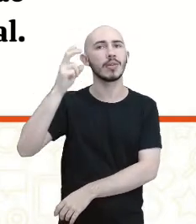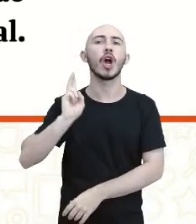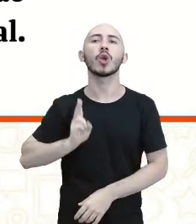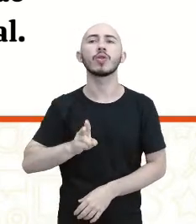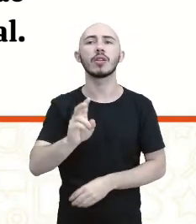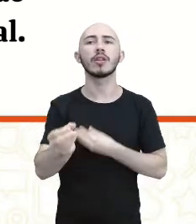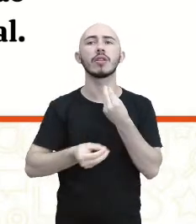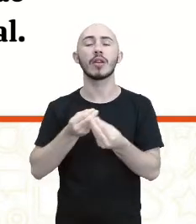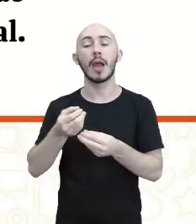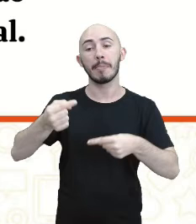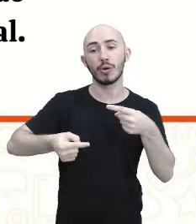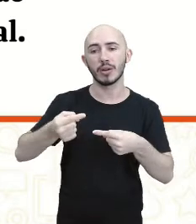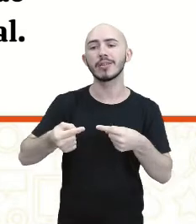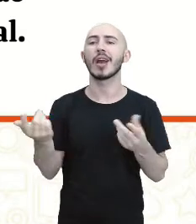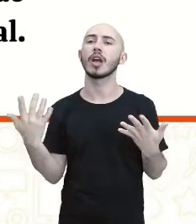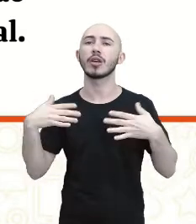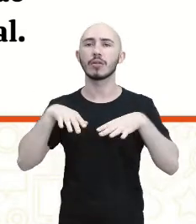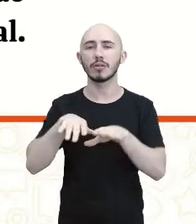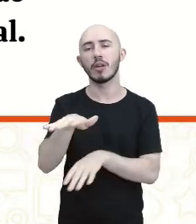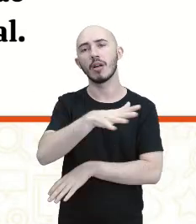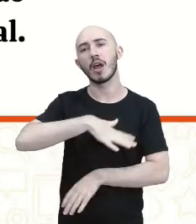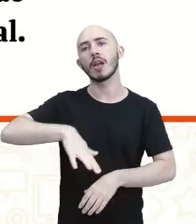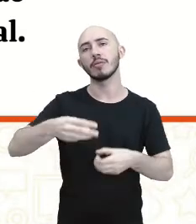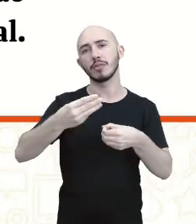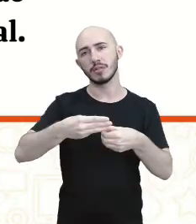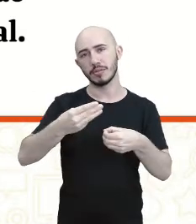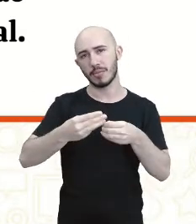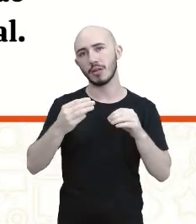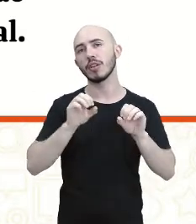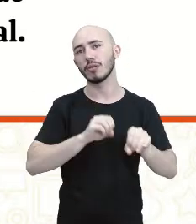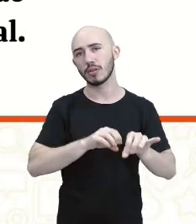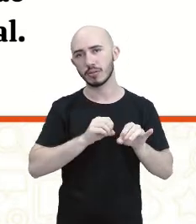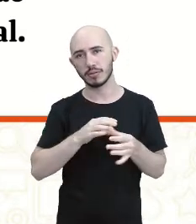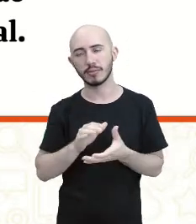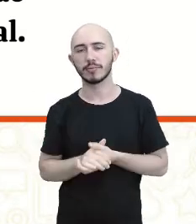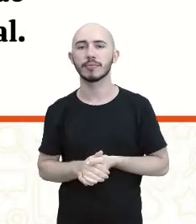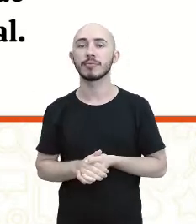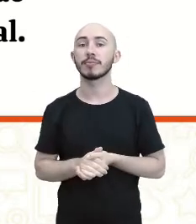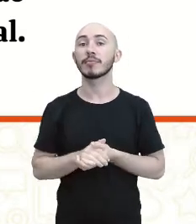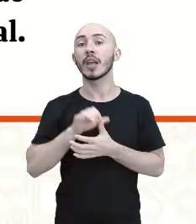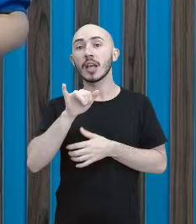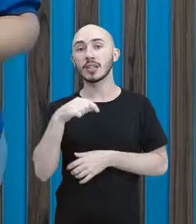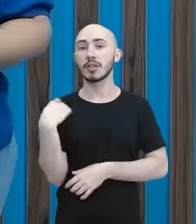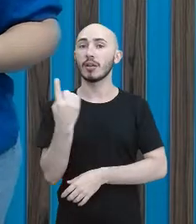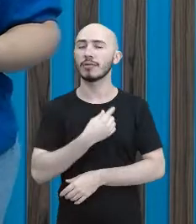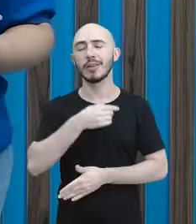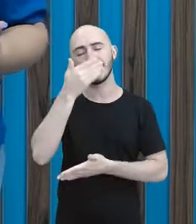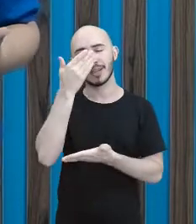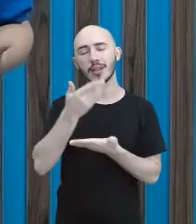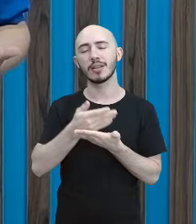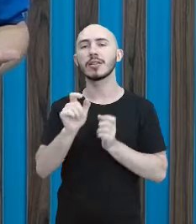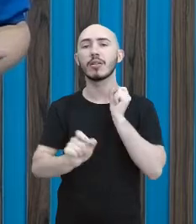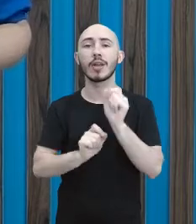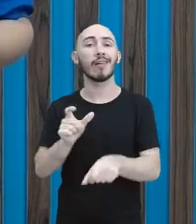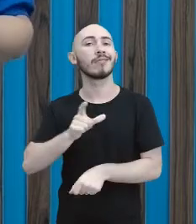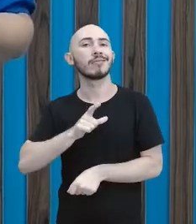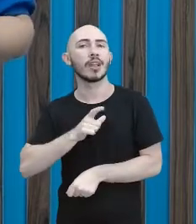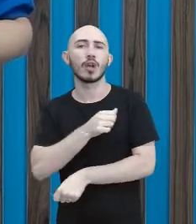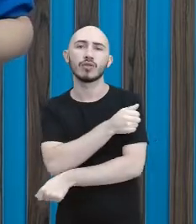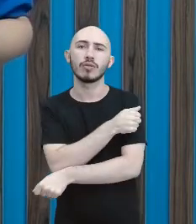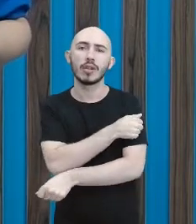continuidade à política de inclusão na rede municipal. Então, se a gente acredita, não é, que tem um estudante